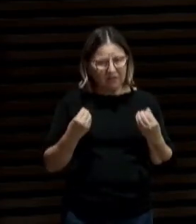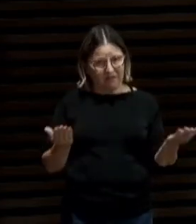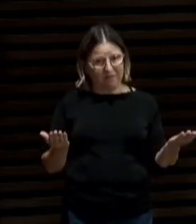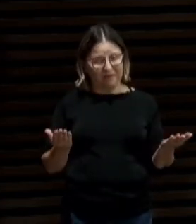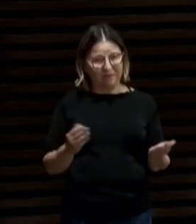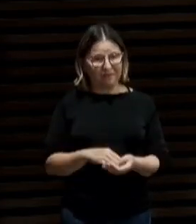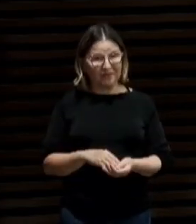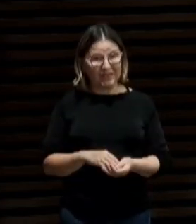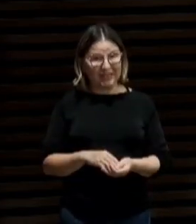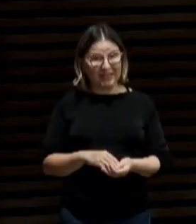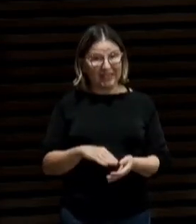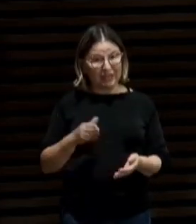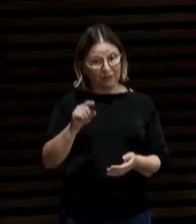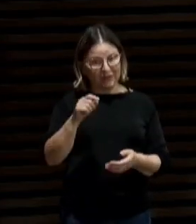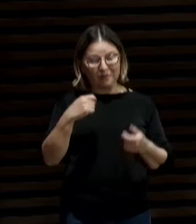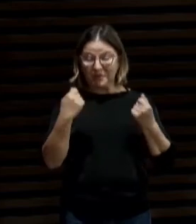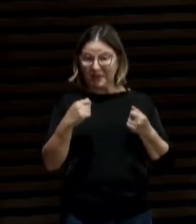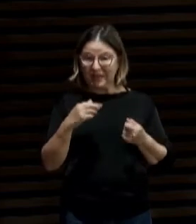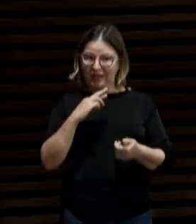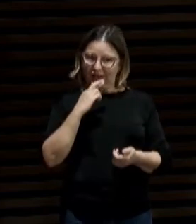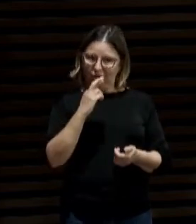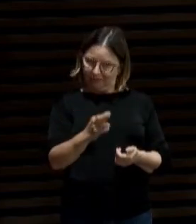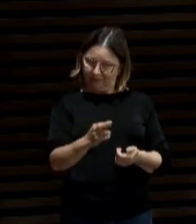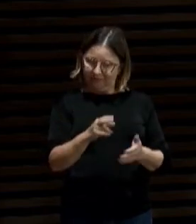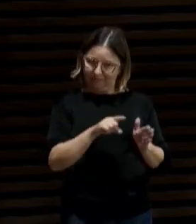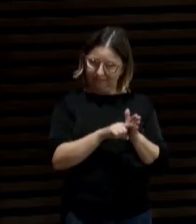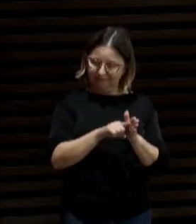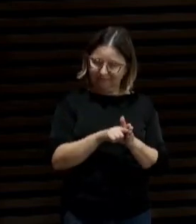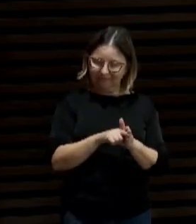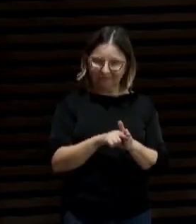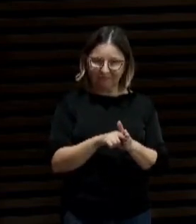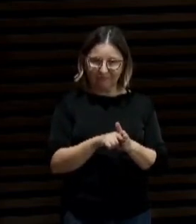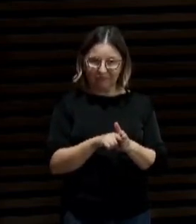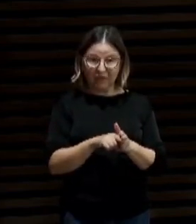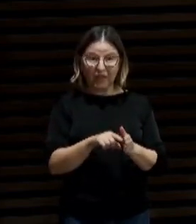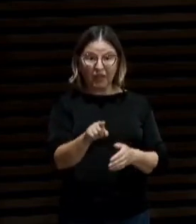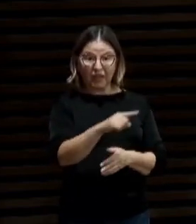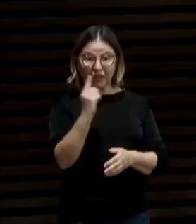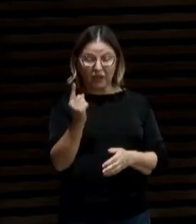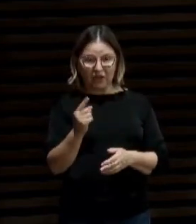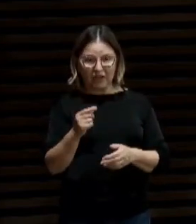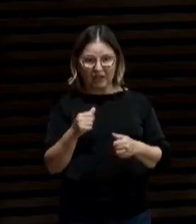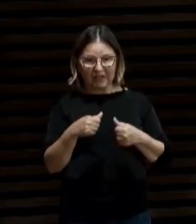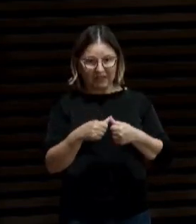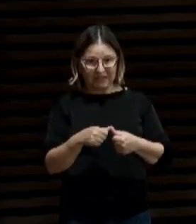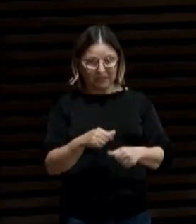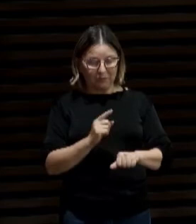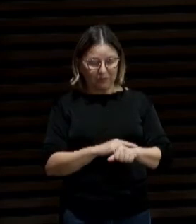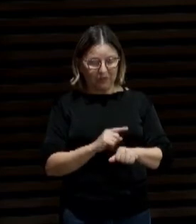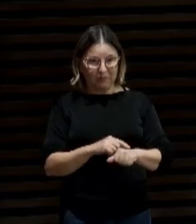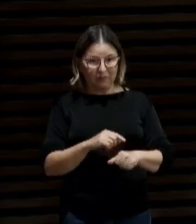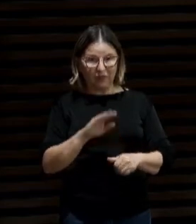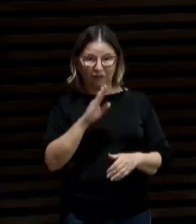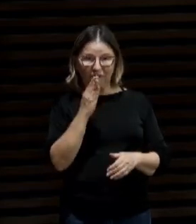você precisa responder essa pergunta, meus amados. Porque nós estamos no tempo dos falsos mestres.